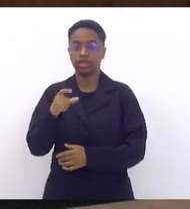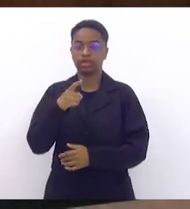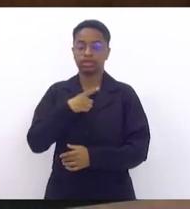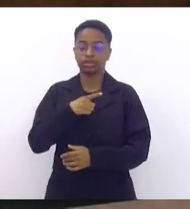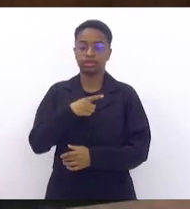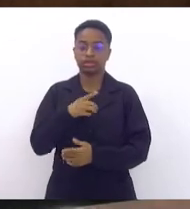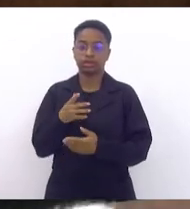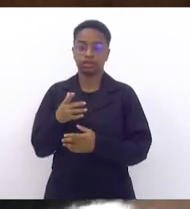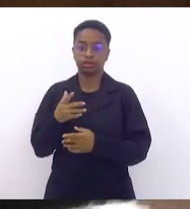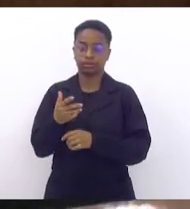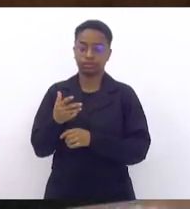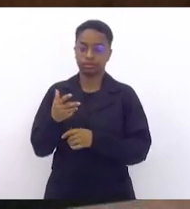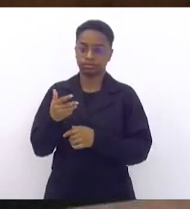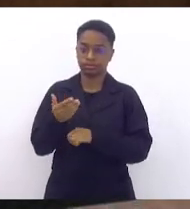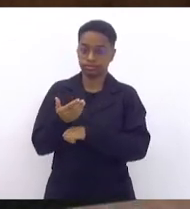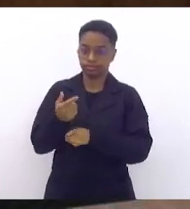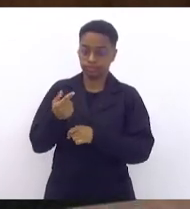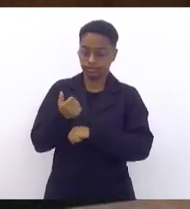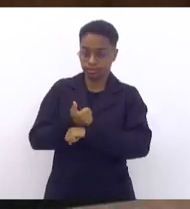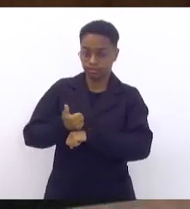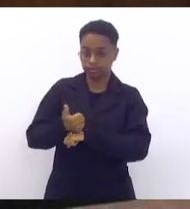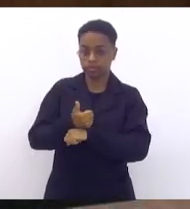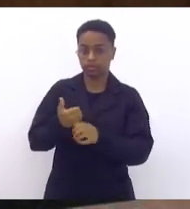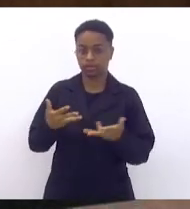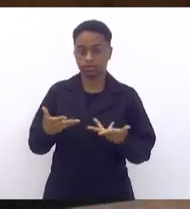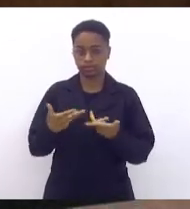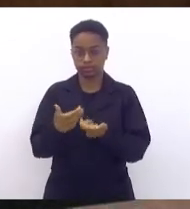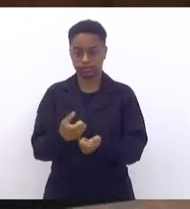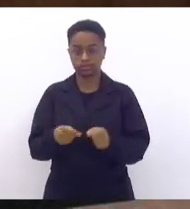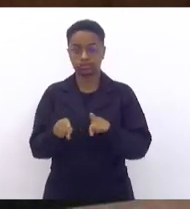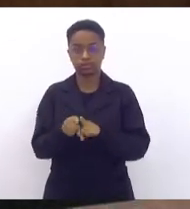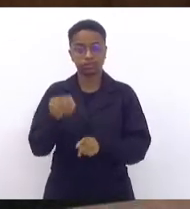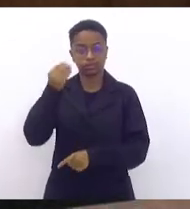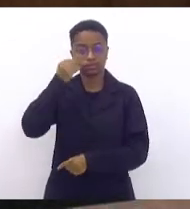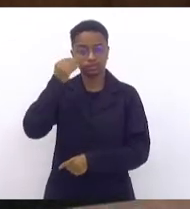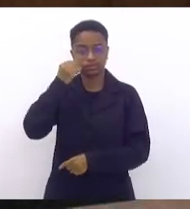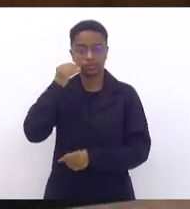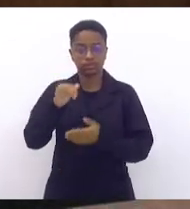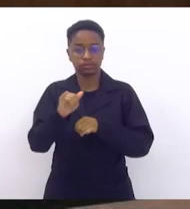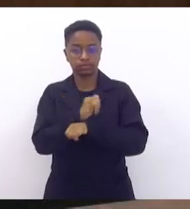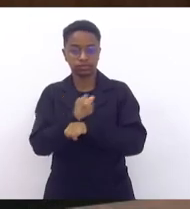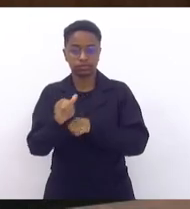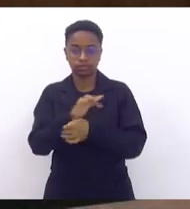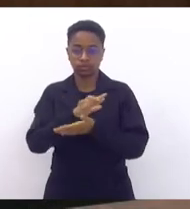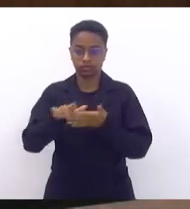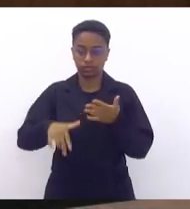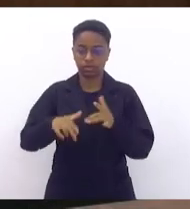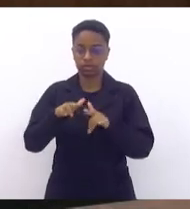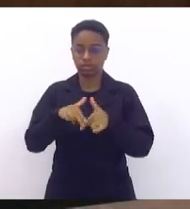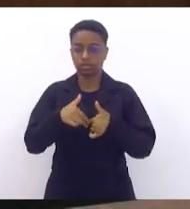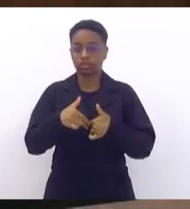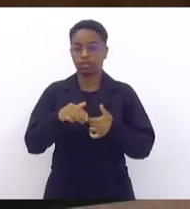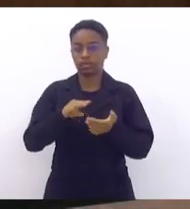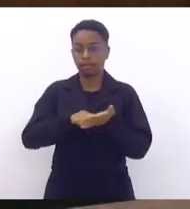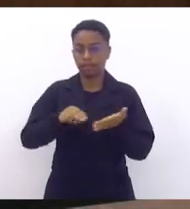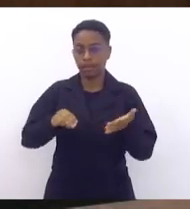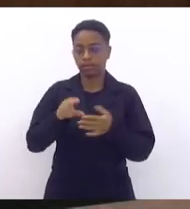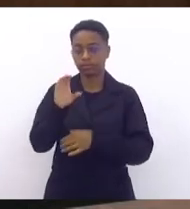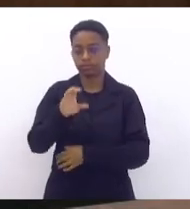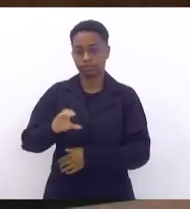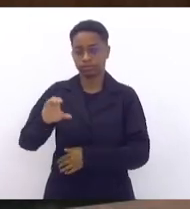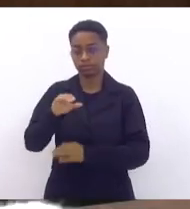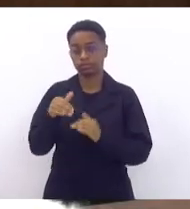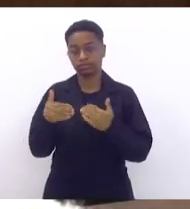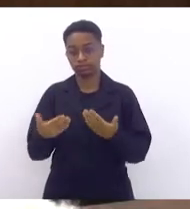profissionais qualificados, com profissionais que testam metodologias a partir de métodos científicos. E,